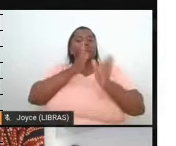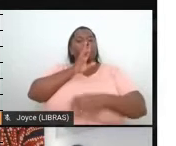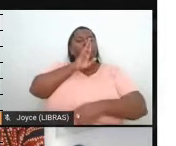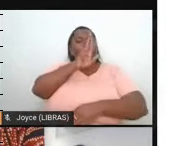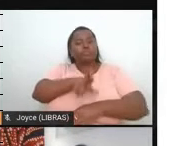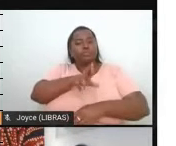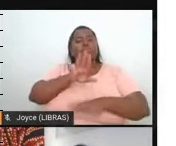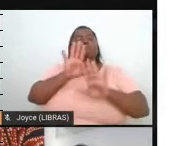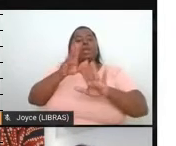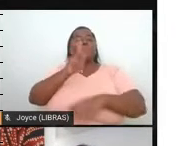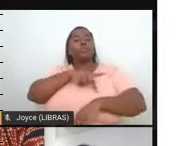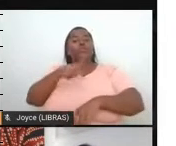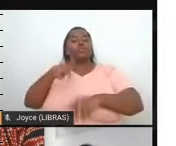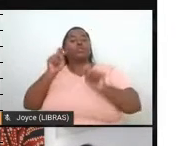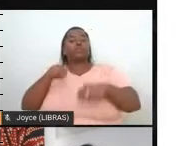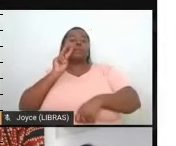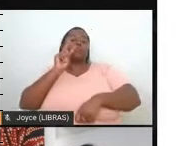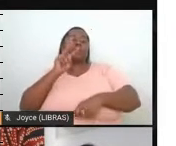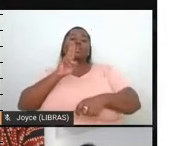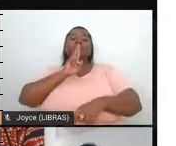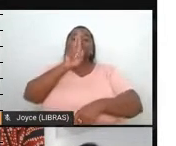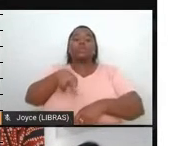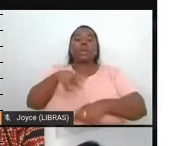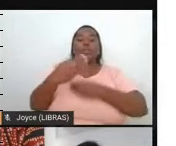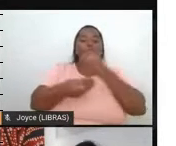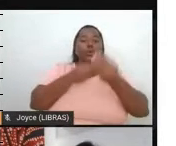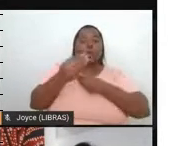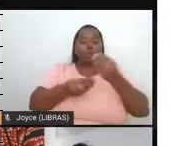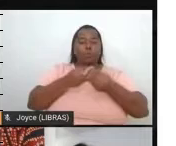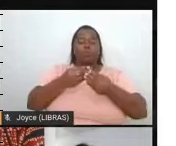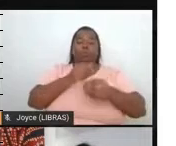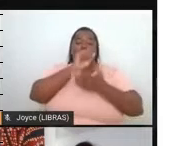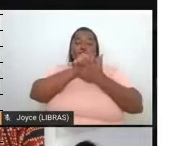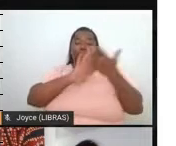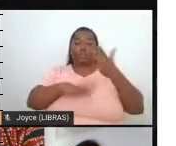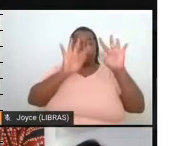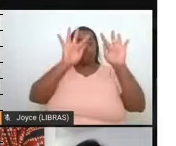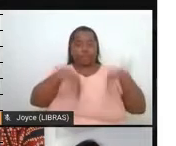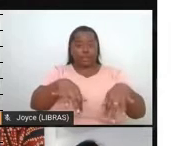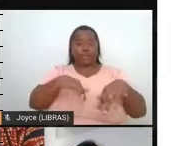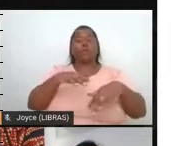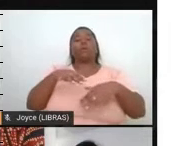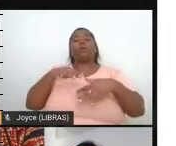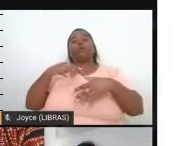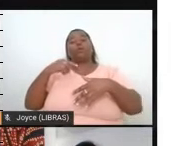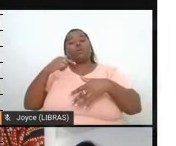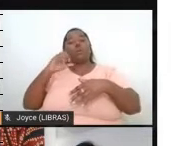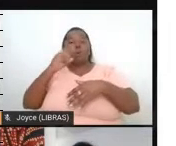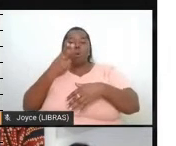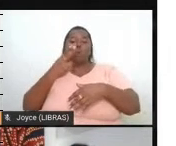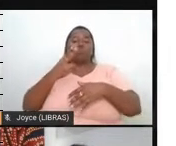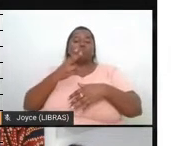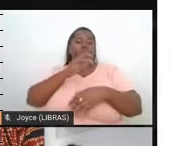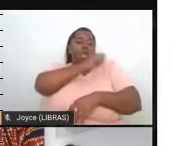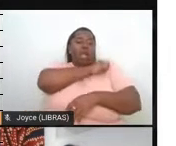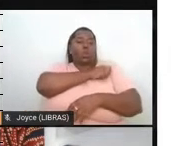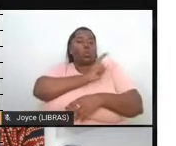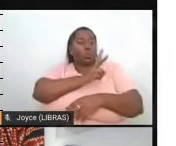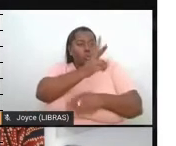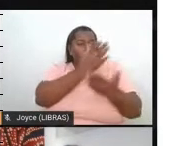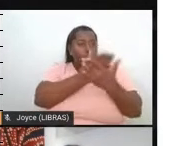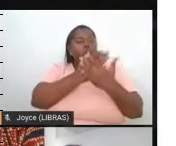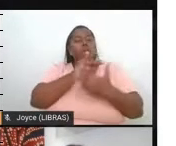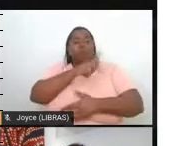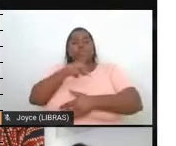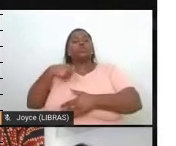resultados daquela atividade. Então, ele vai lá, depois de encerrada a atividade, ou conforme ela vai em andamento, eu consigo olhar, eu clico em